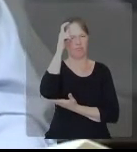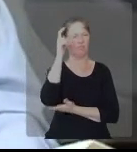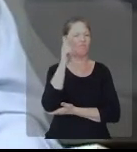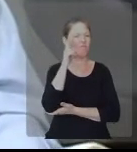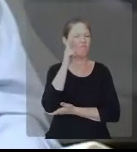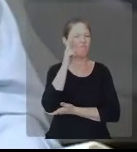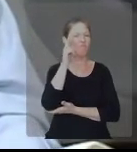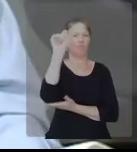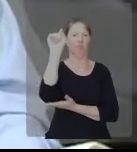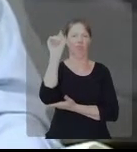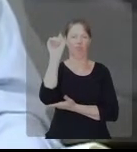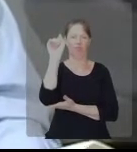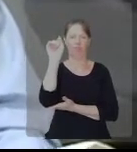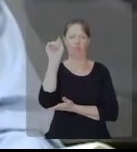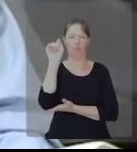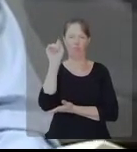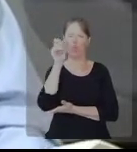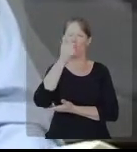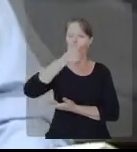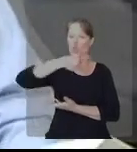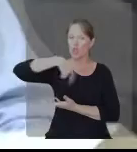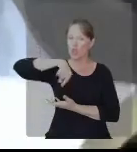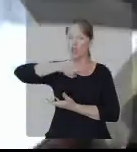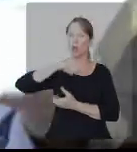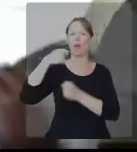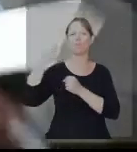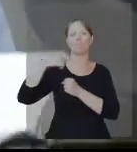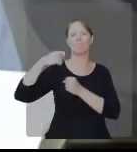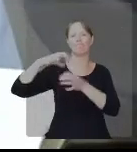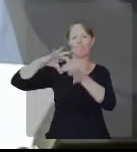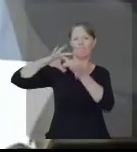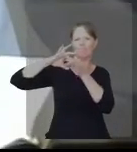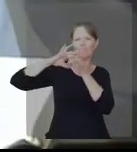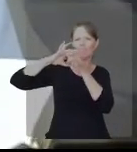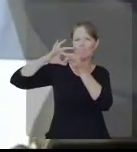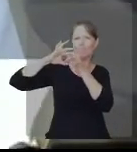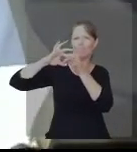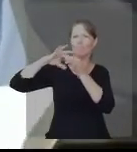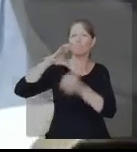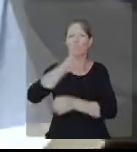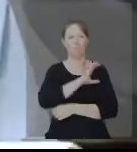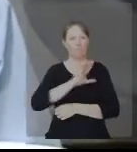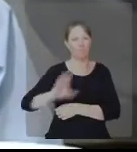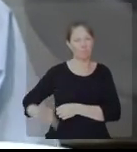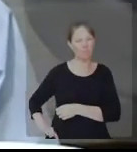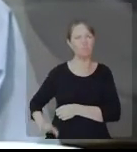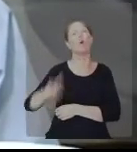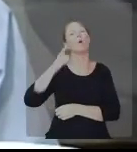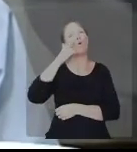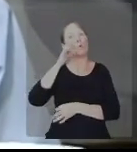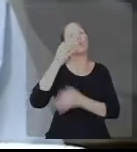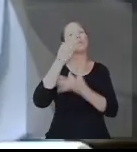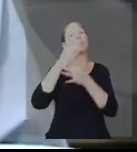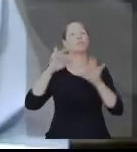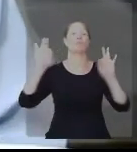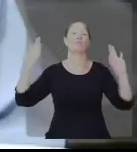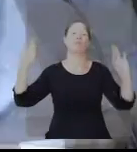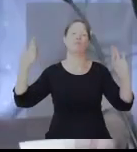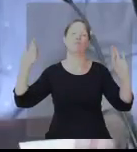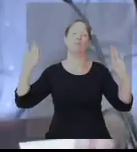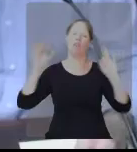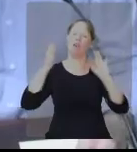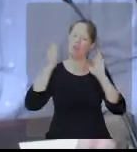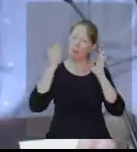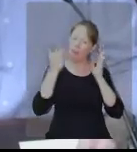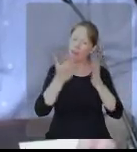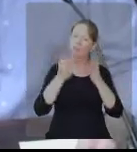originador dessa maldade, e que nós, portanto, se apegando em Cristo, nós temos salvação. Esta é a maravilha da